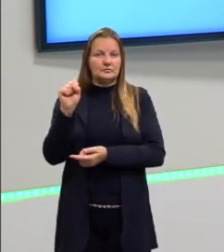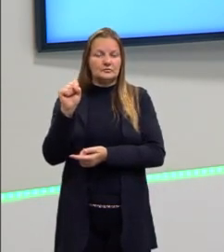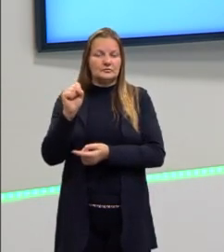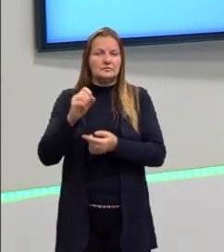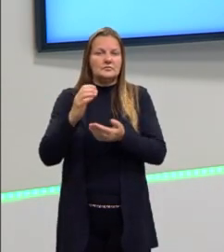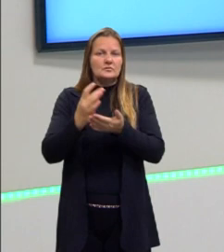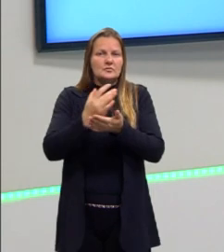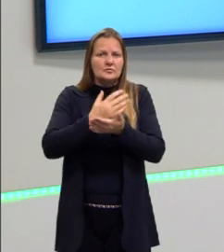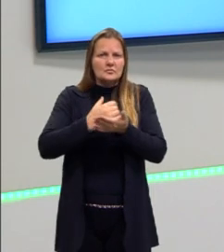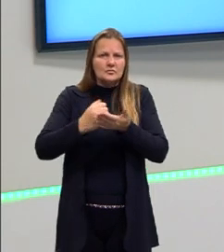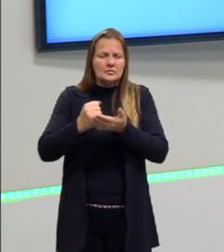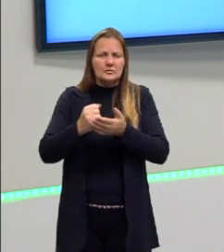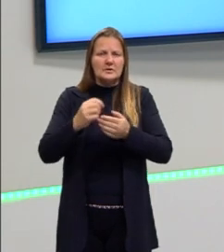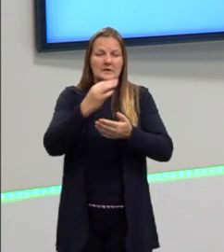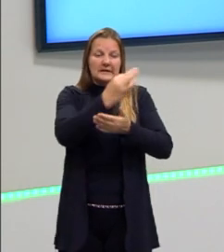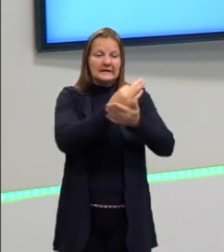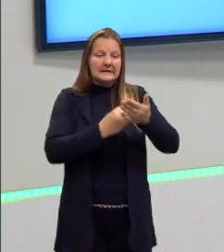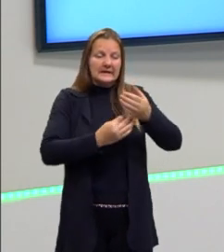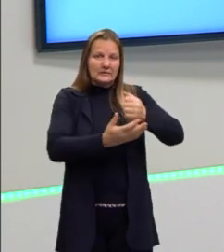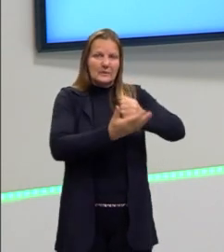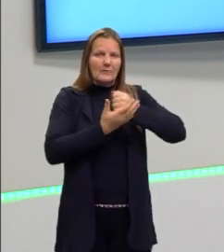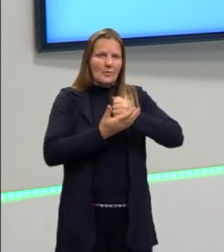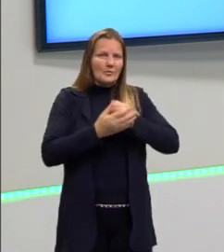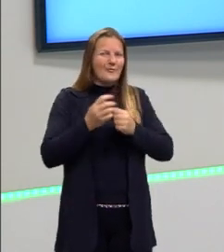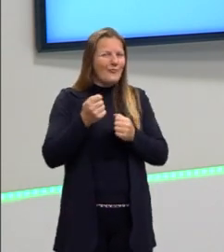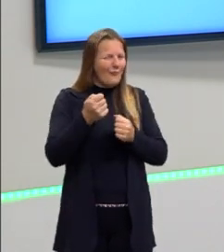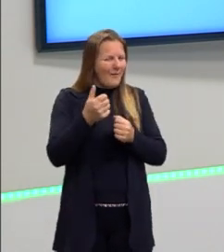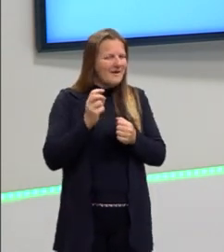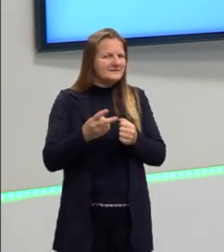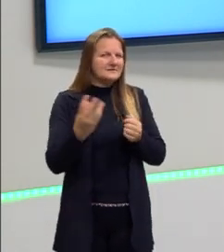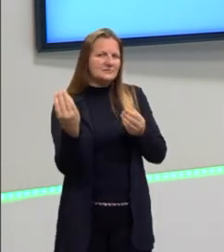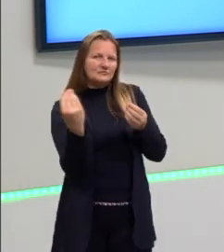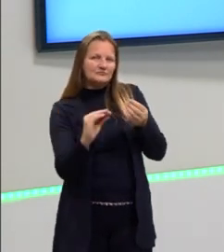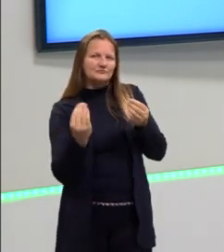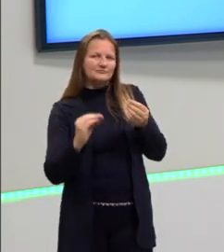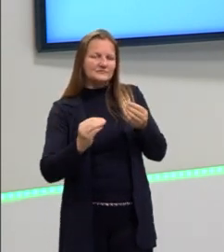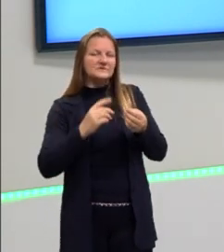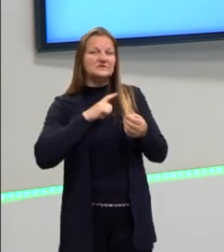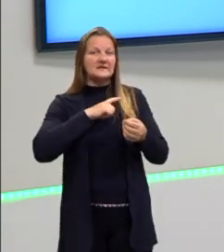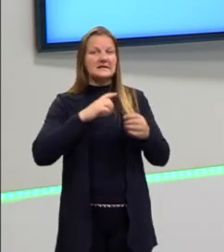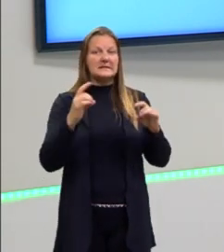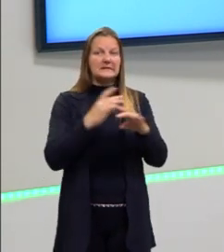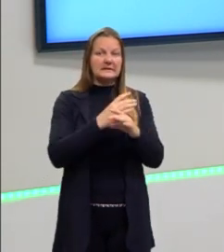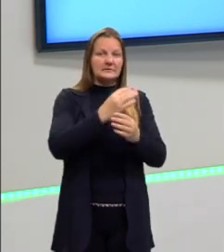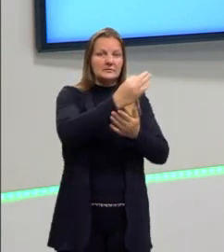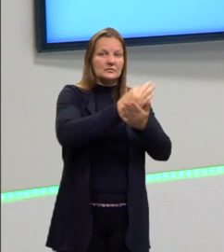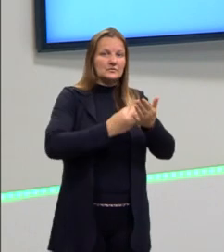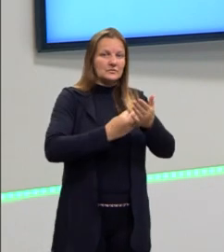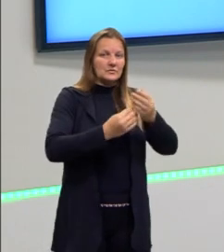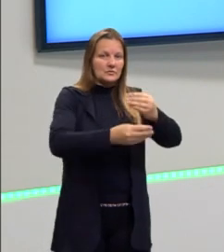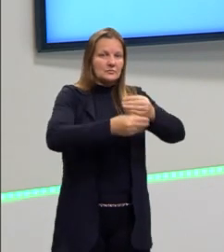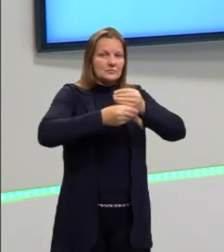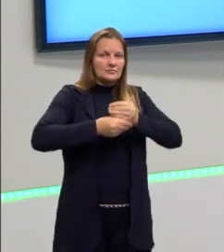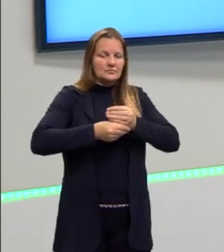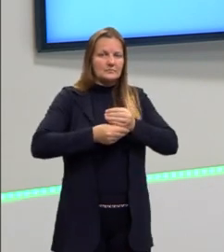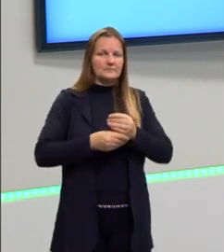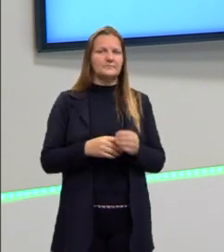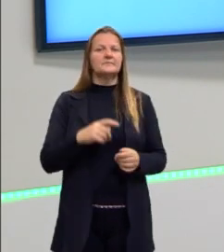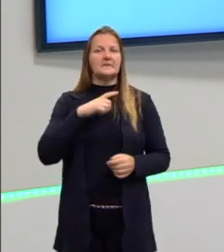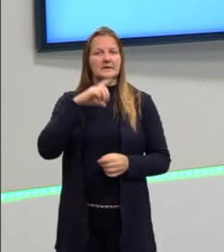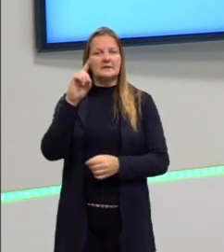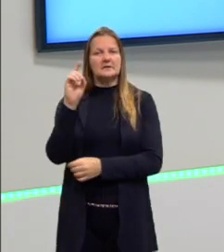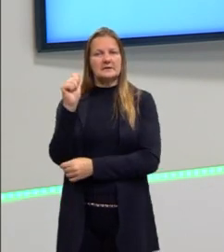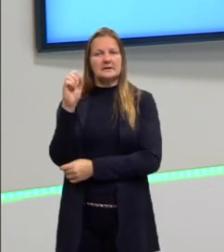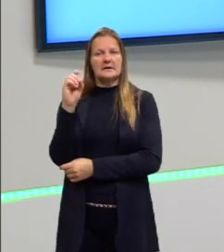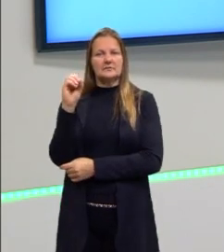porque os textos de apoio eles apresentam esses dados essas informações Então os textos de apoio